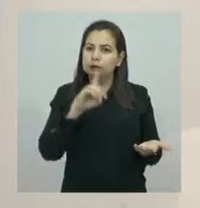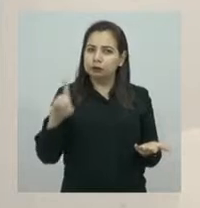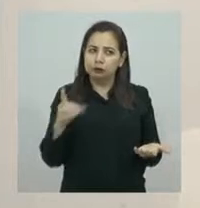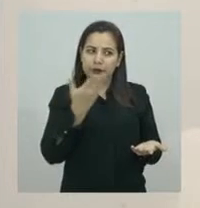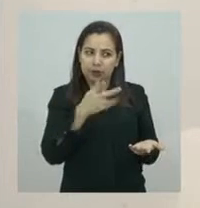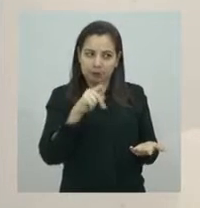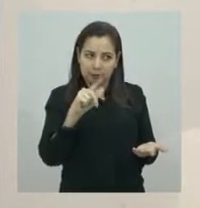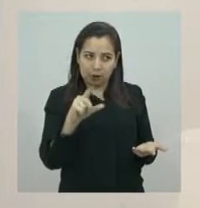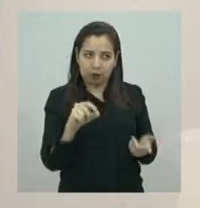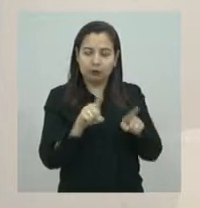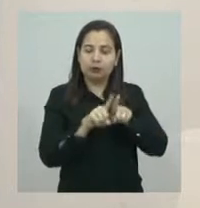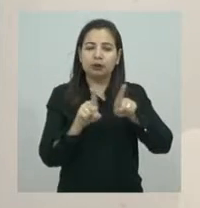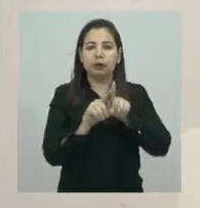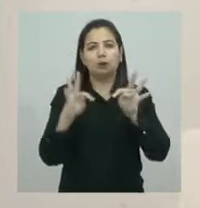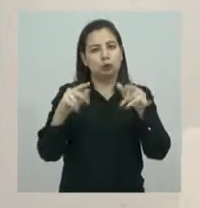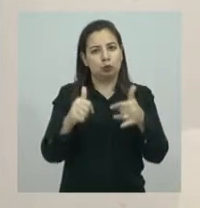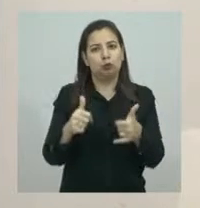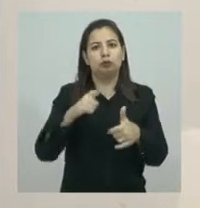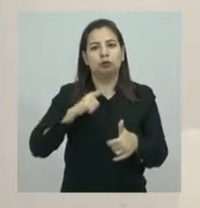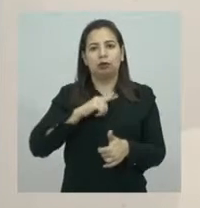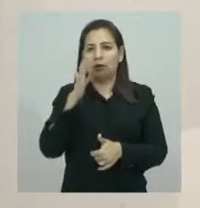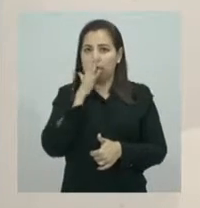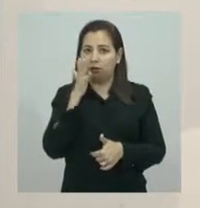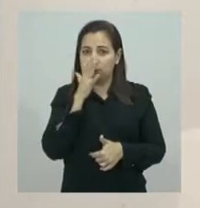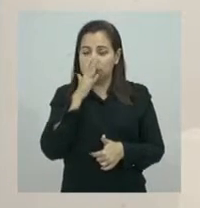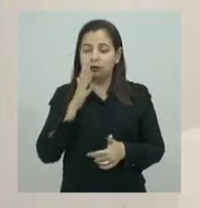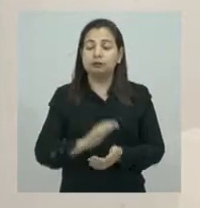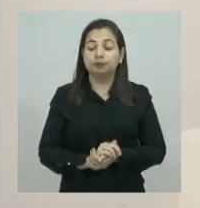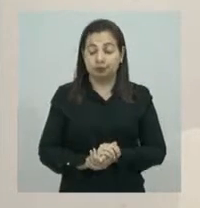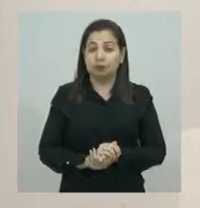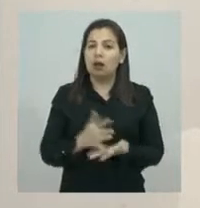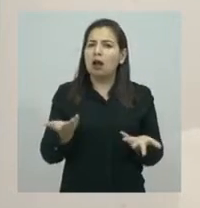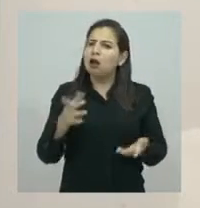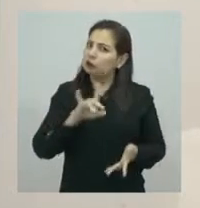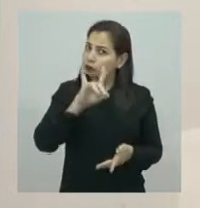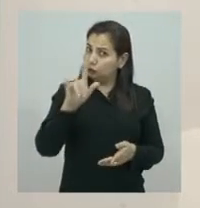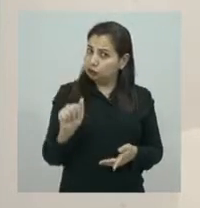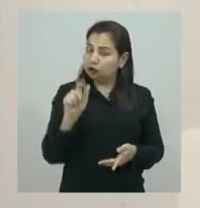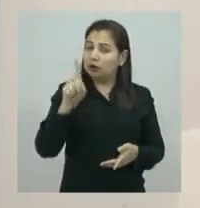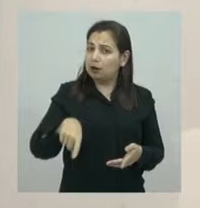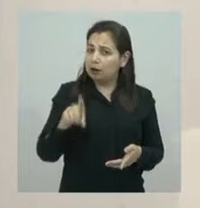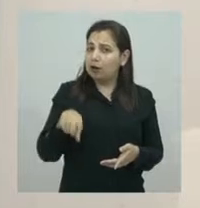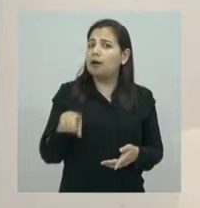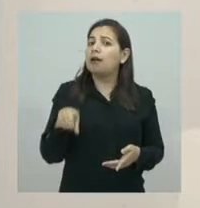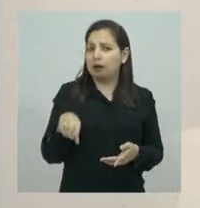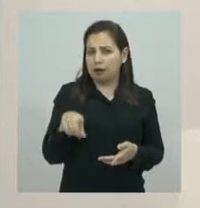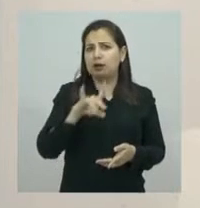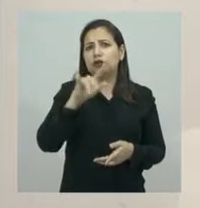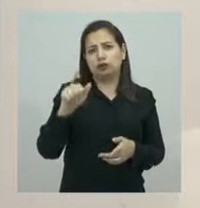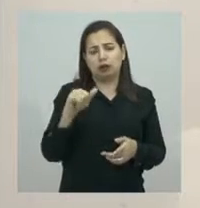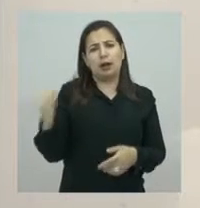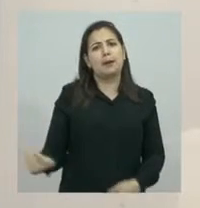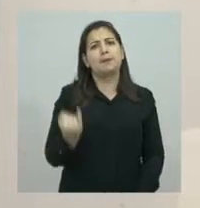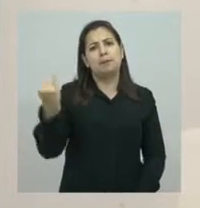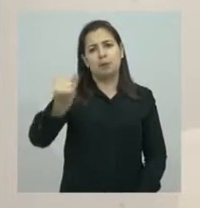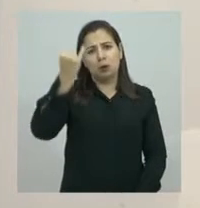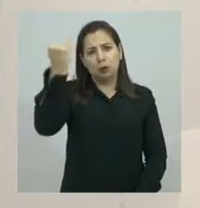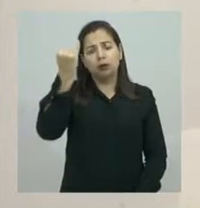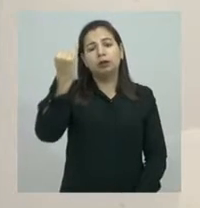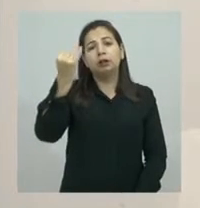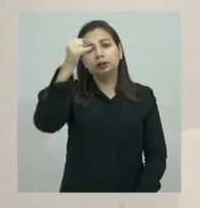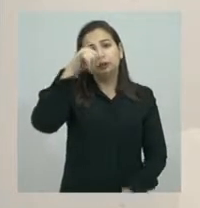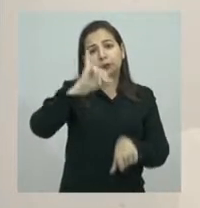ouvindo. Esse dia, é uma data importante para o município de Fortaleza, porque